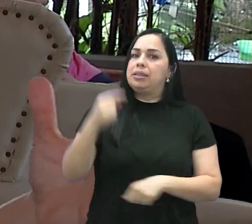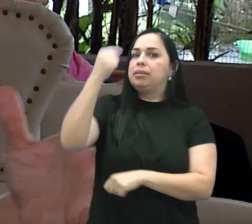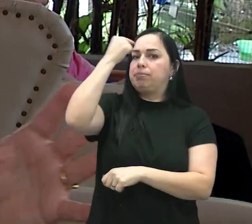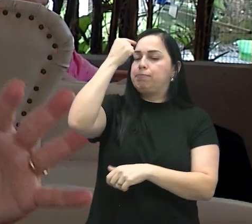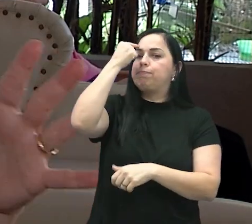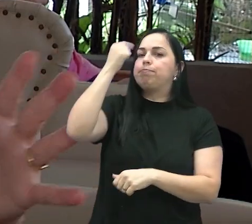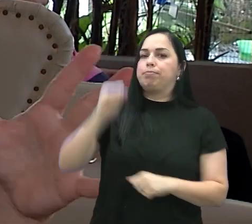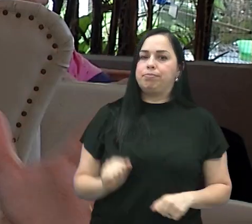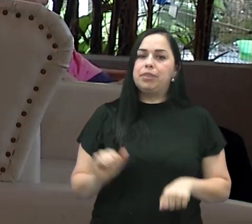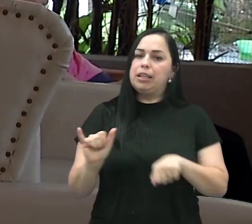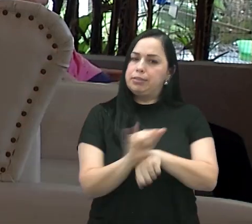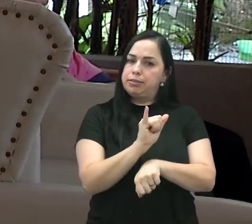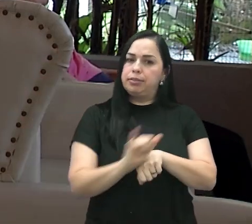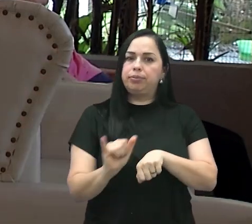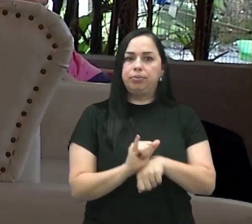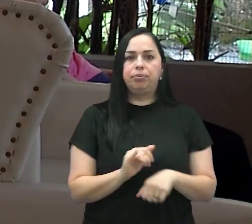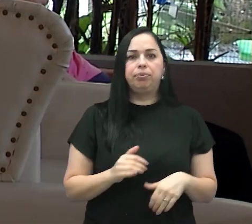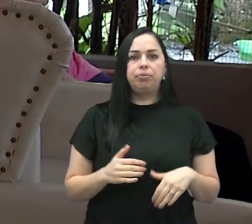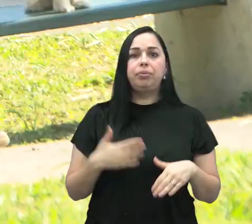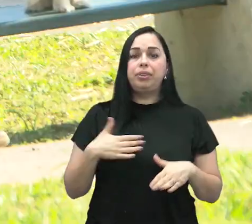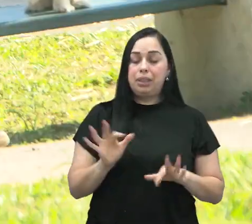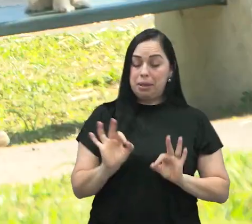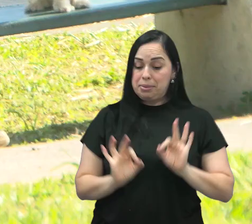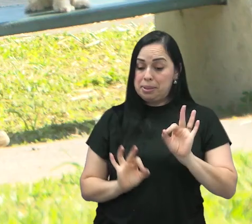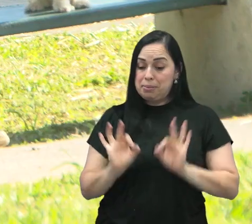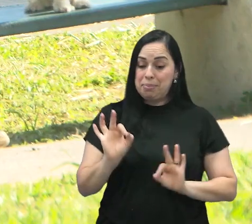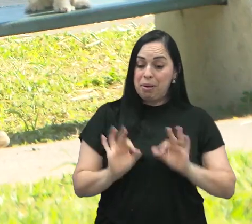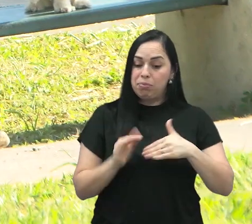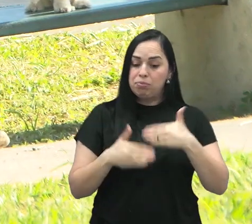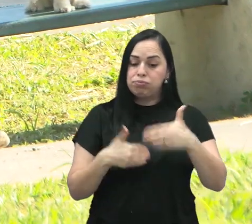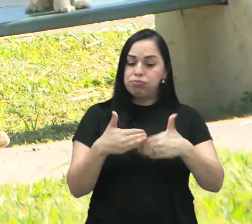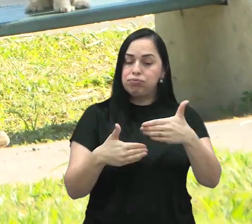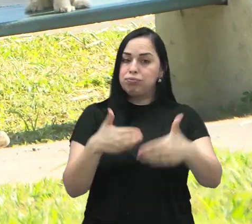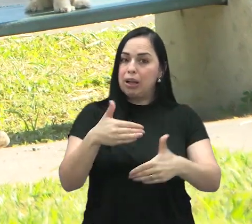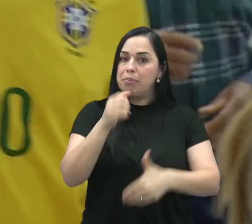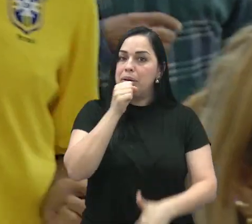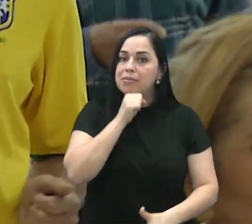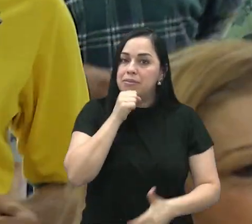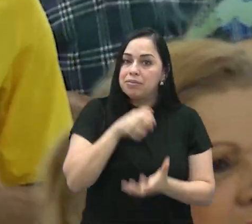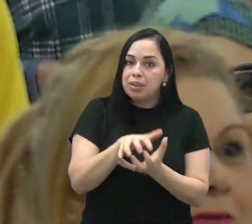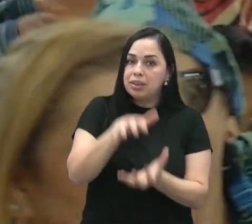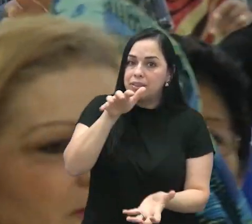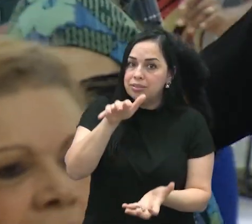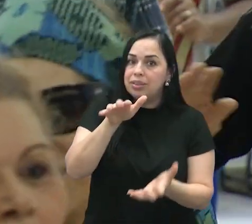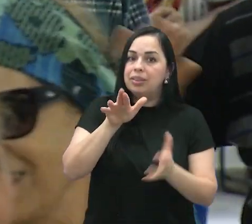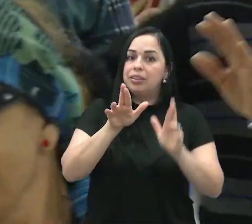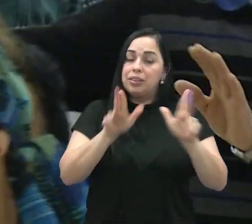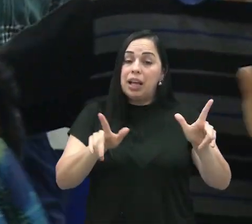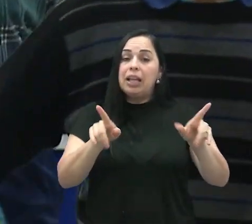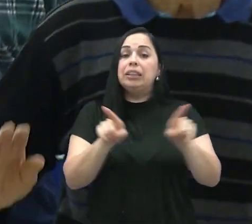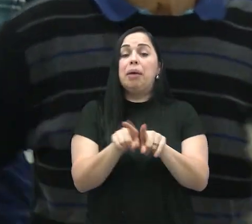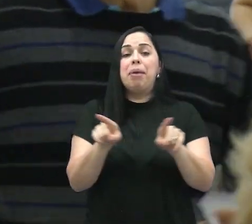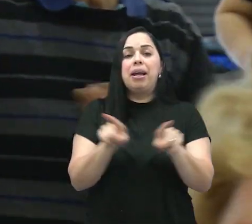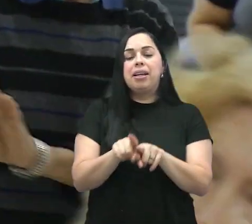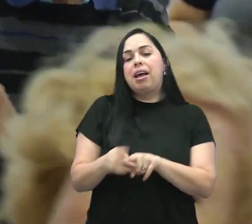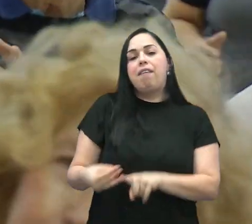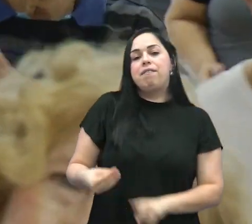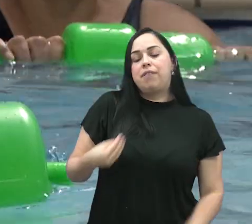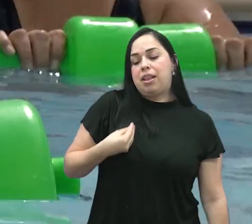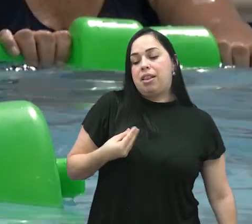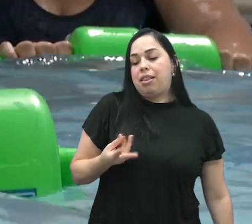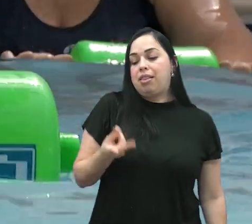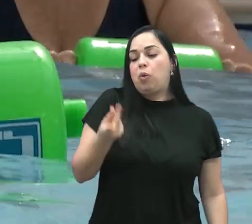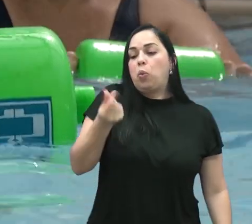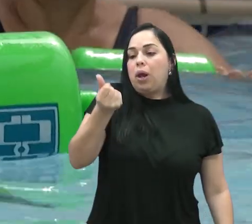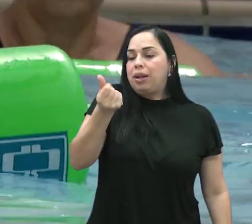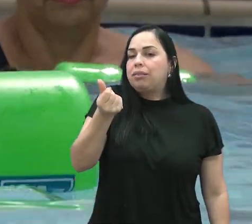não vou, então é esse tipo de coisa que nós temos que pensar. A preparação para a velhice pode acontecer de diferentes maneiras.